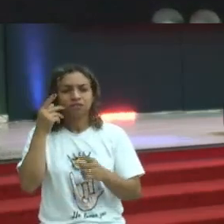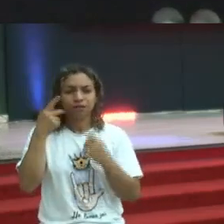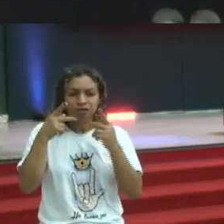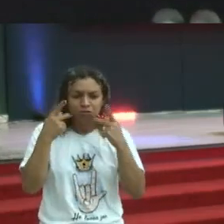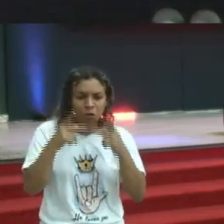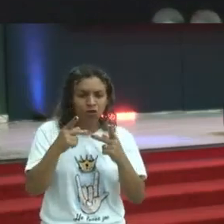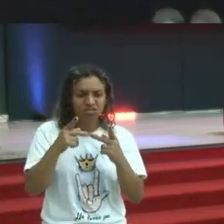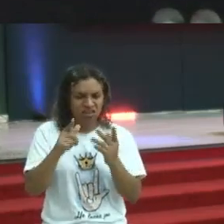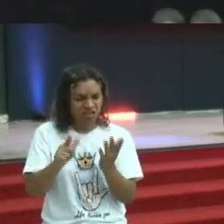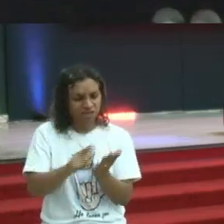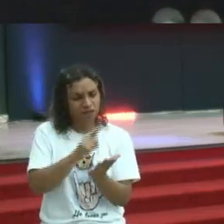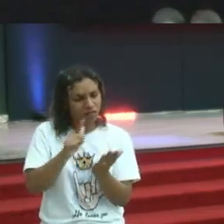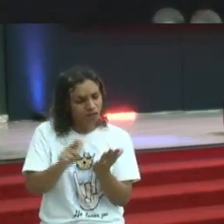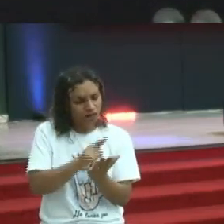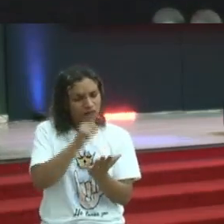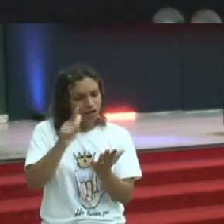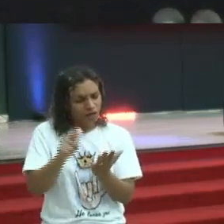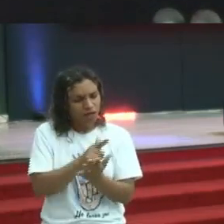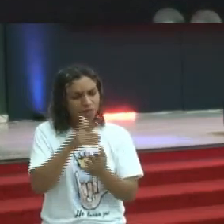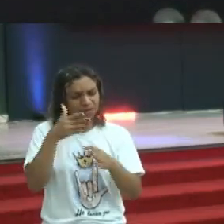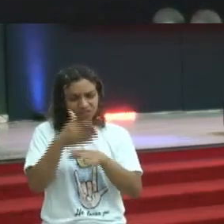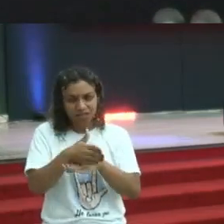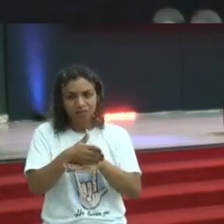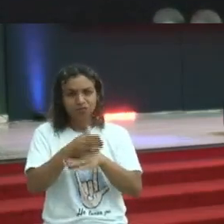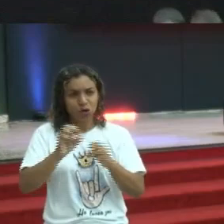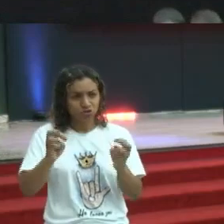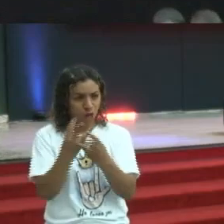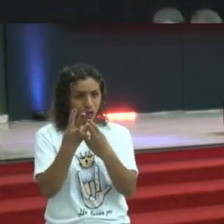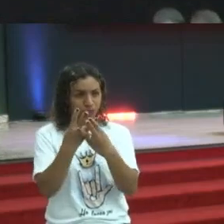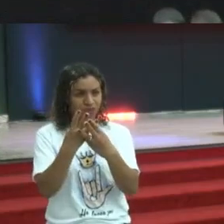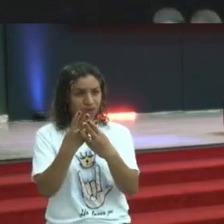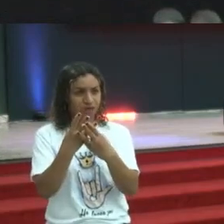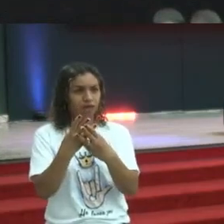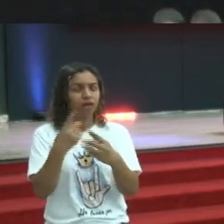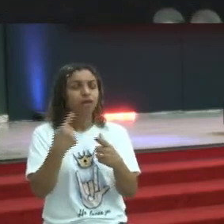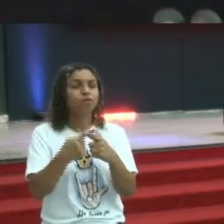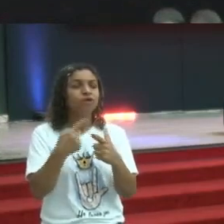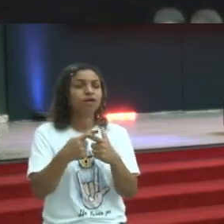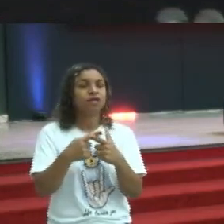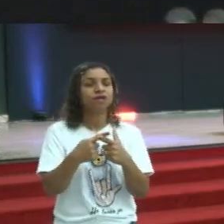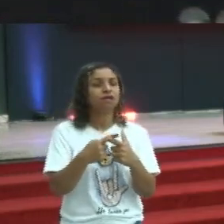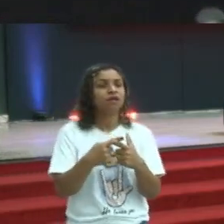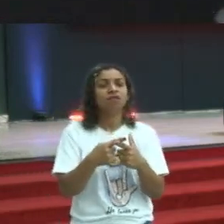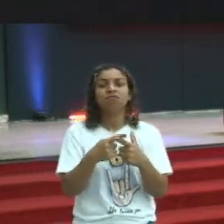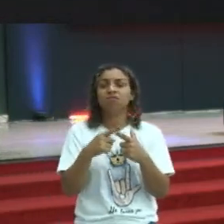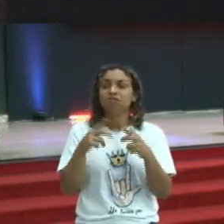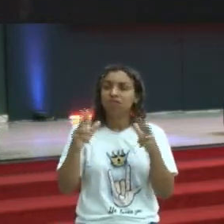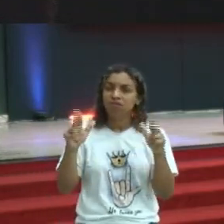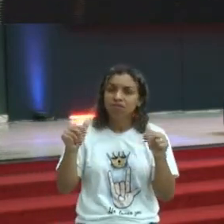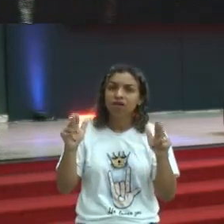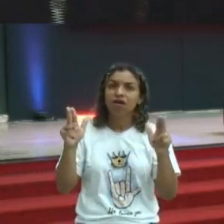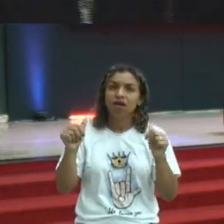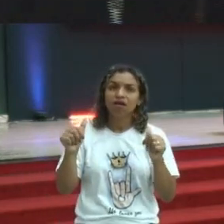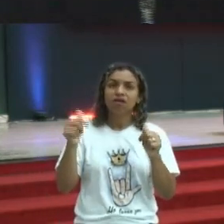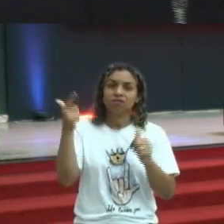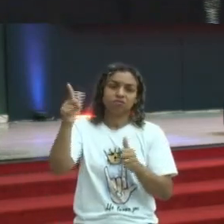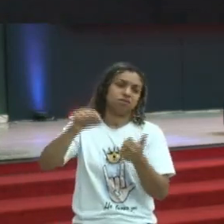livros, participo de eventos, e por que não